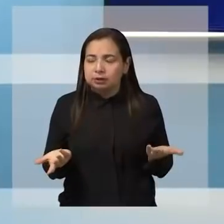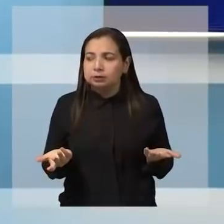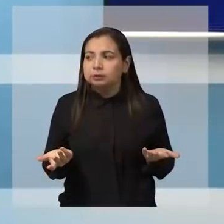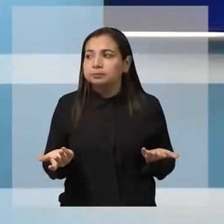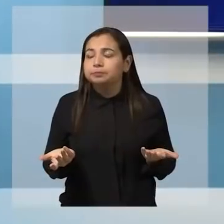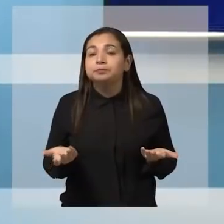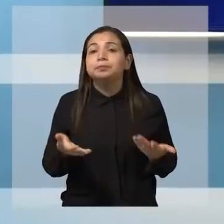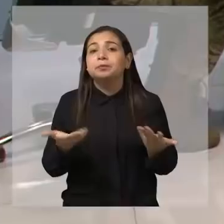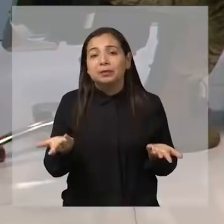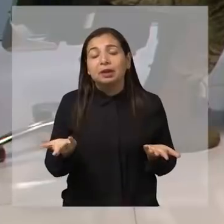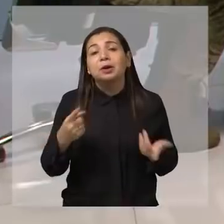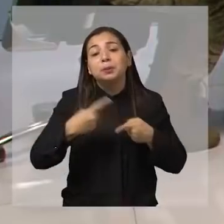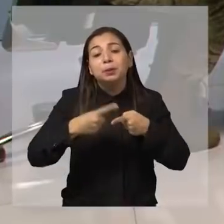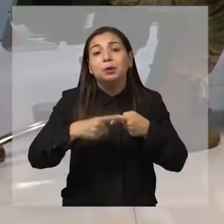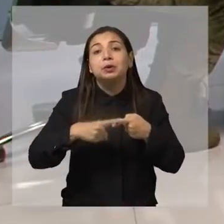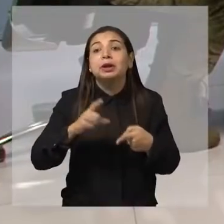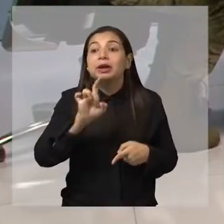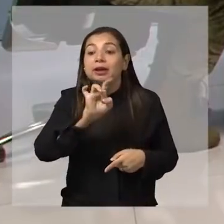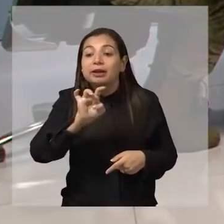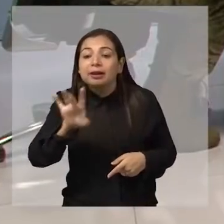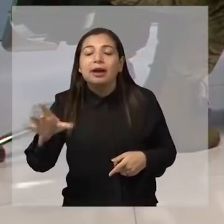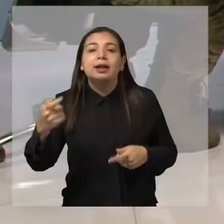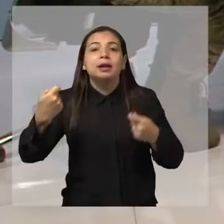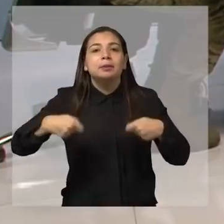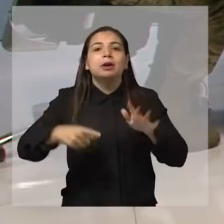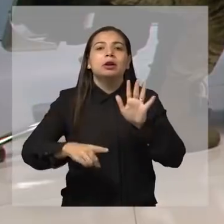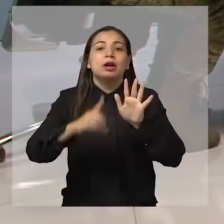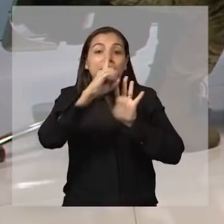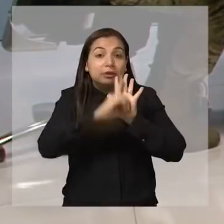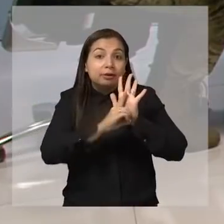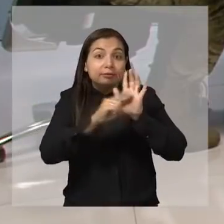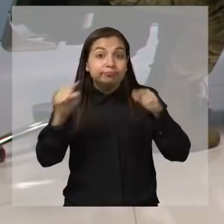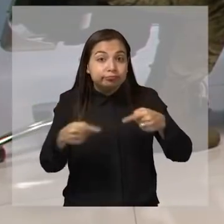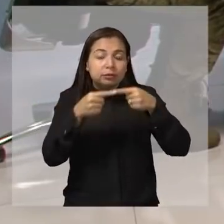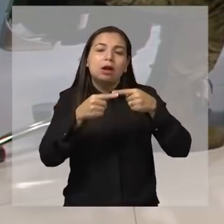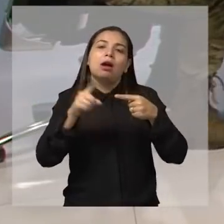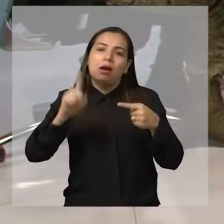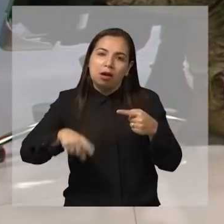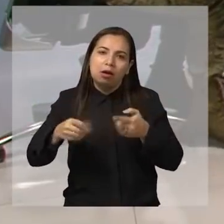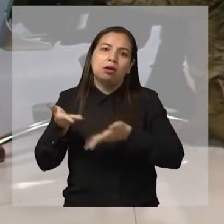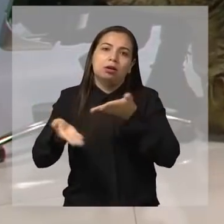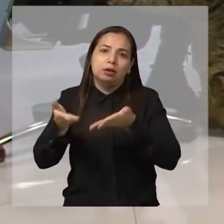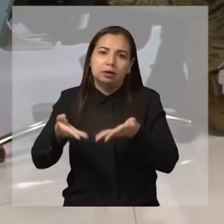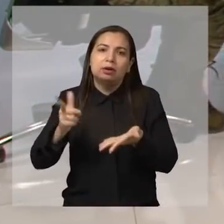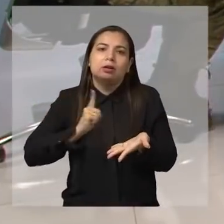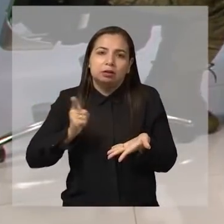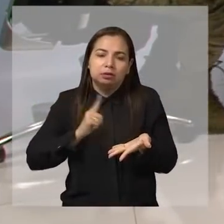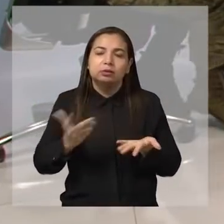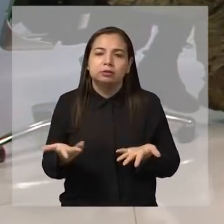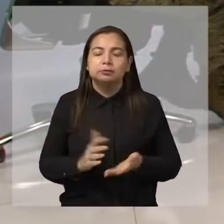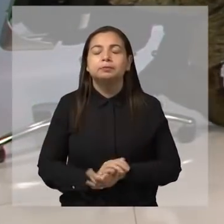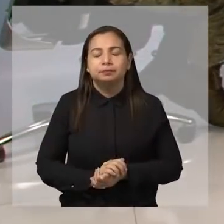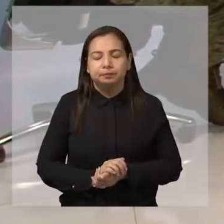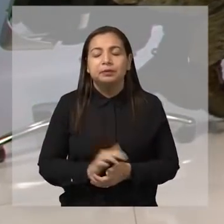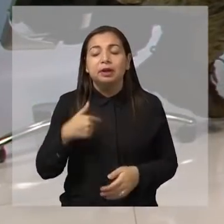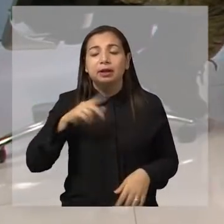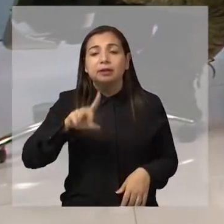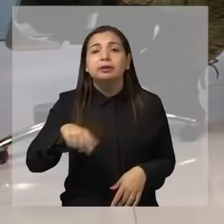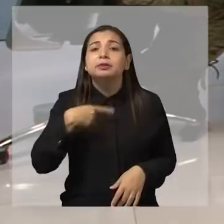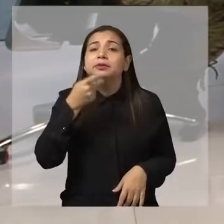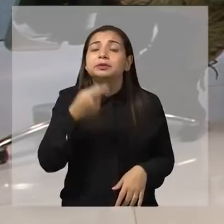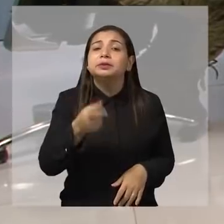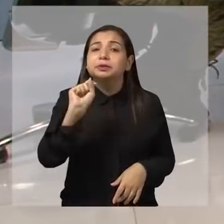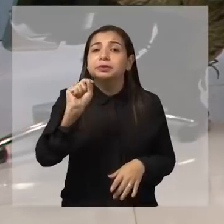Estado, tem que receber esse tratamento. Eu estou frisando essa questão porque há uma concepção, sobretudo nos movimentos de direitos humanos e